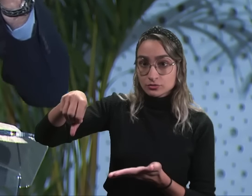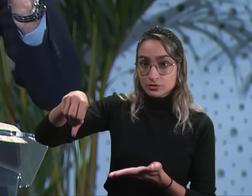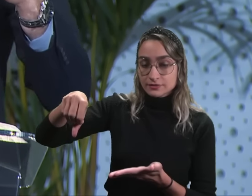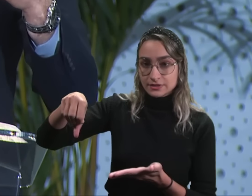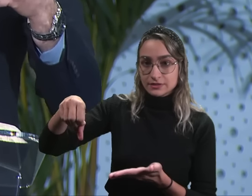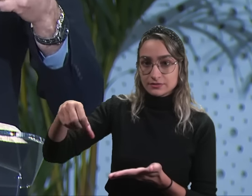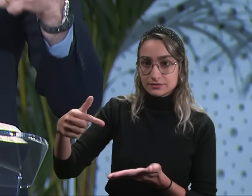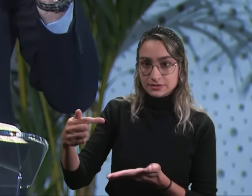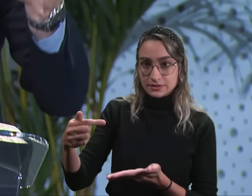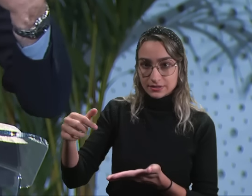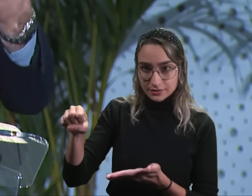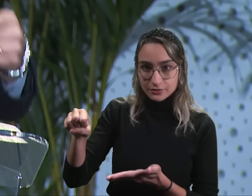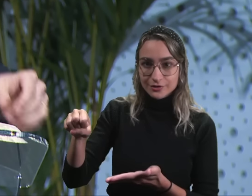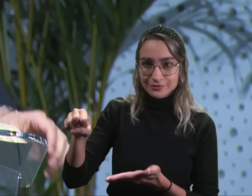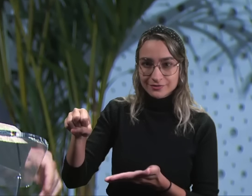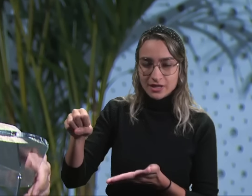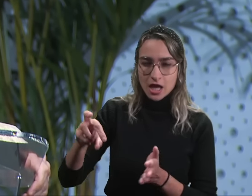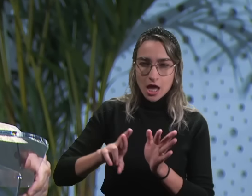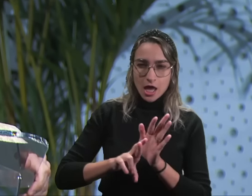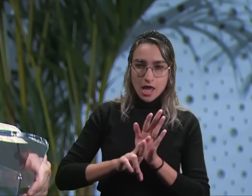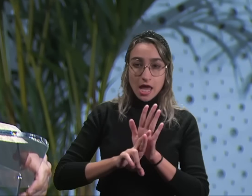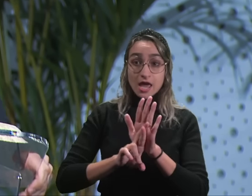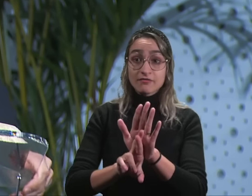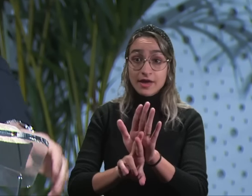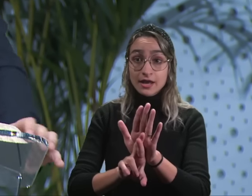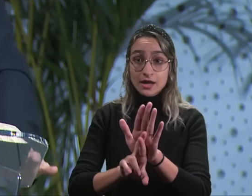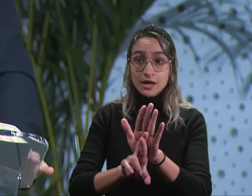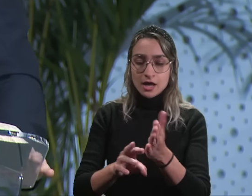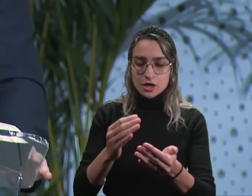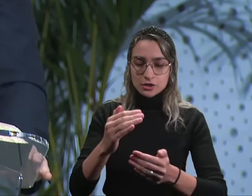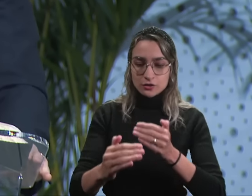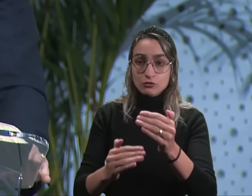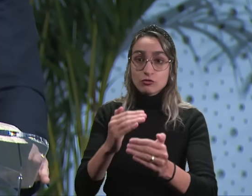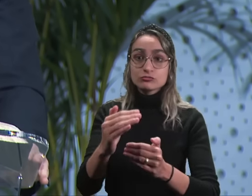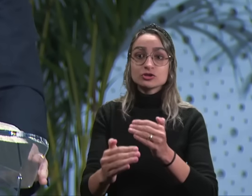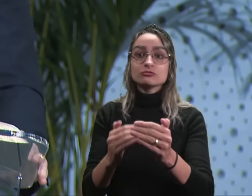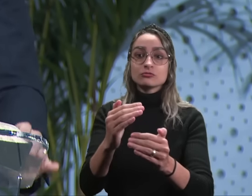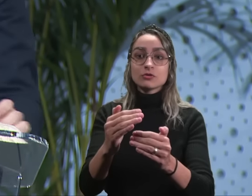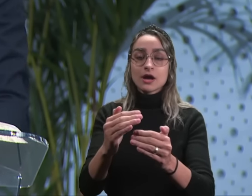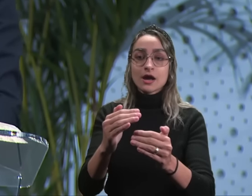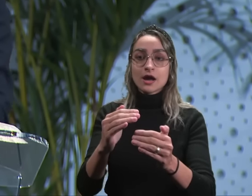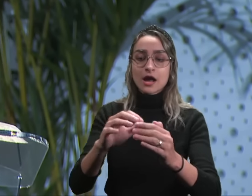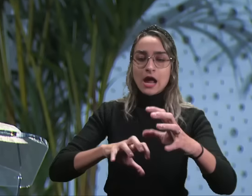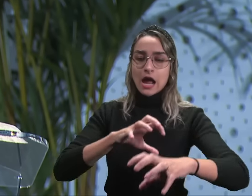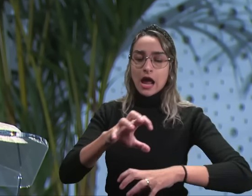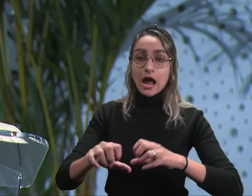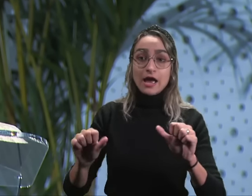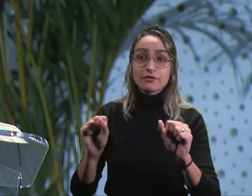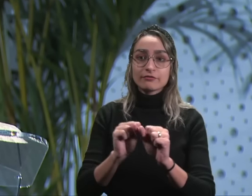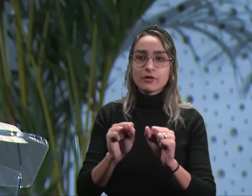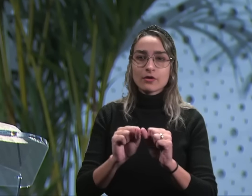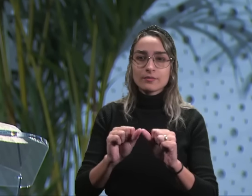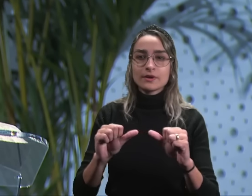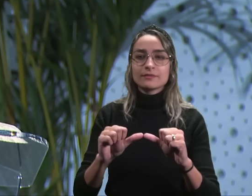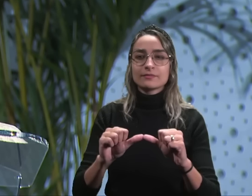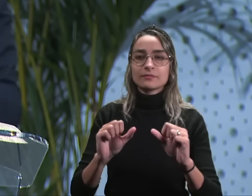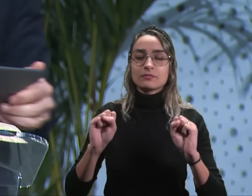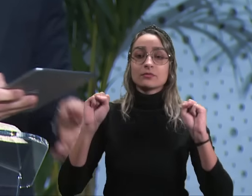renovação e uma continuação do movimento da reforma protestante que teve início no século X Taylor